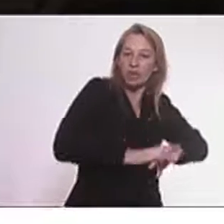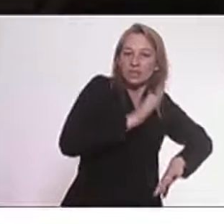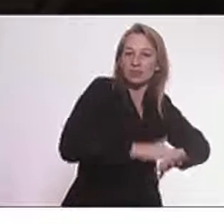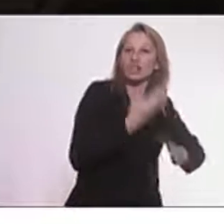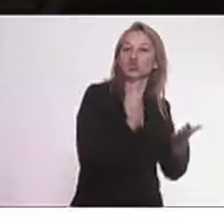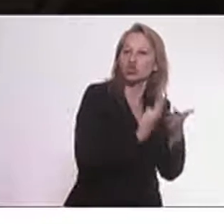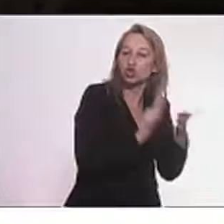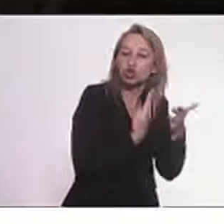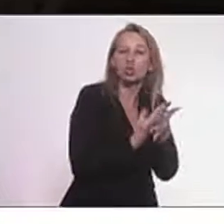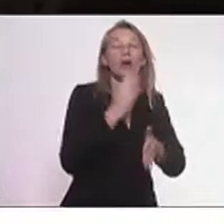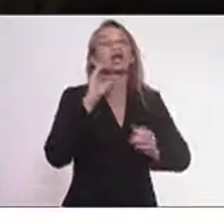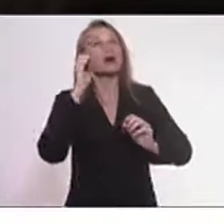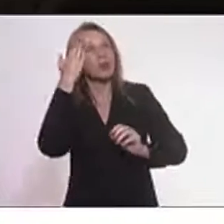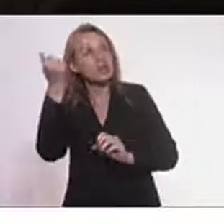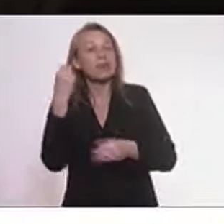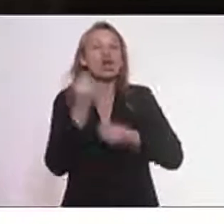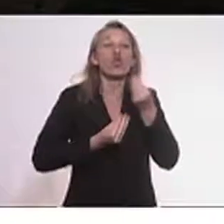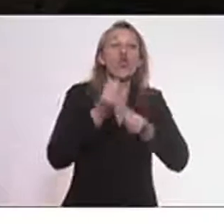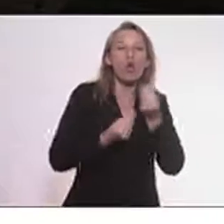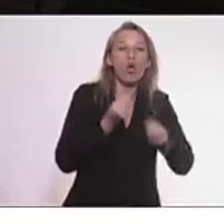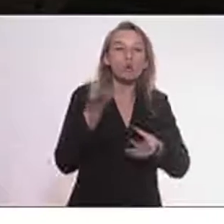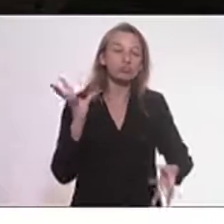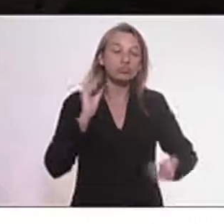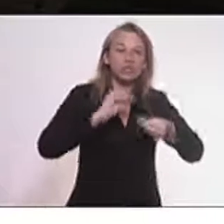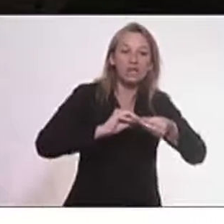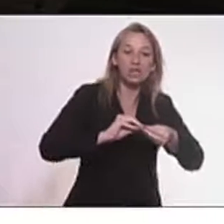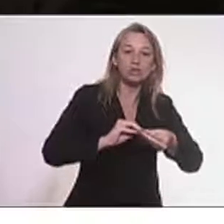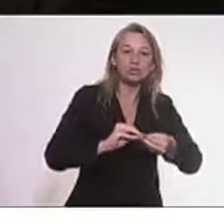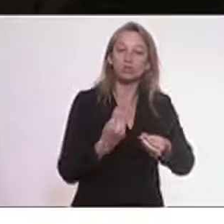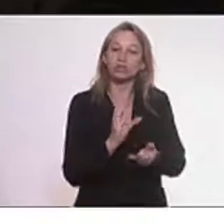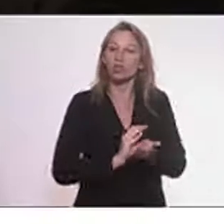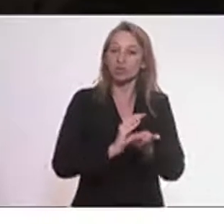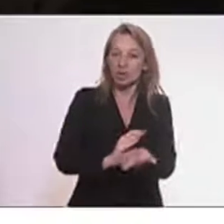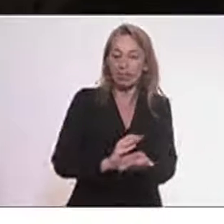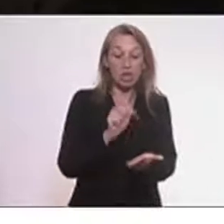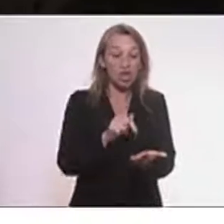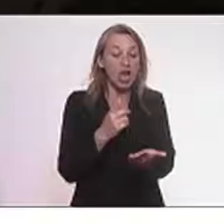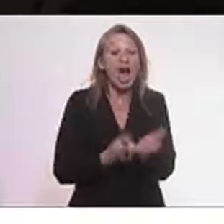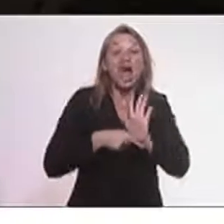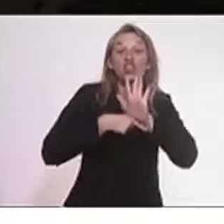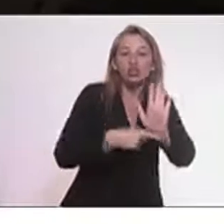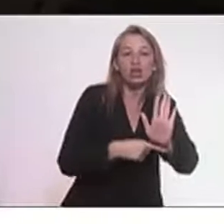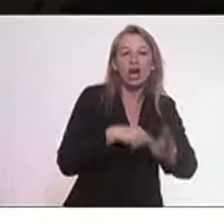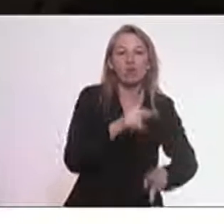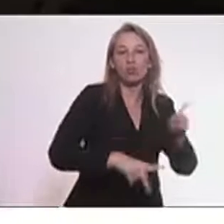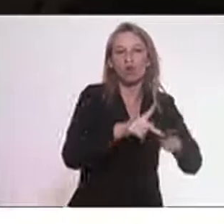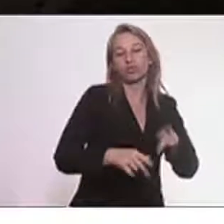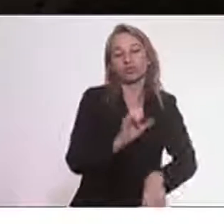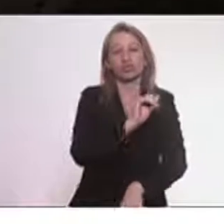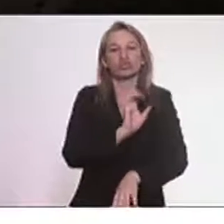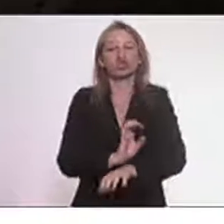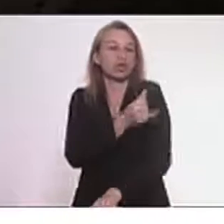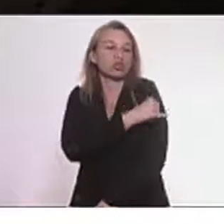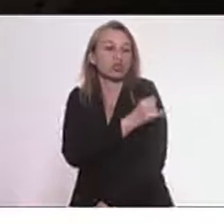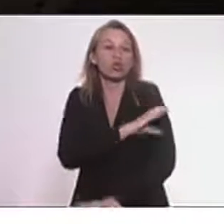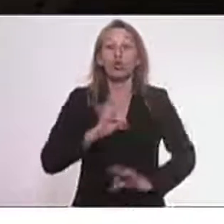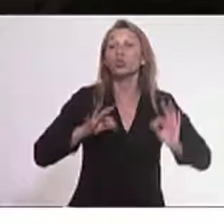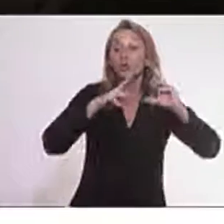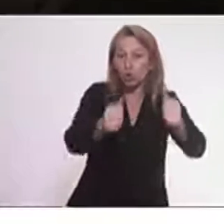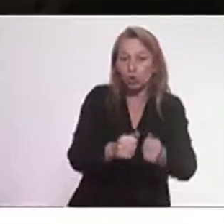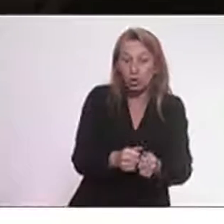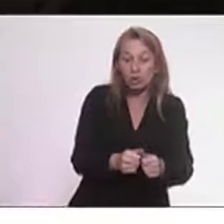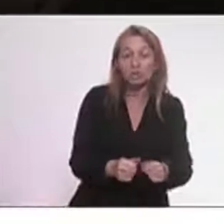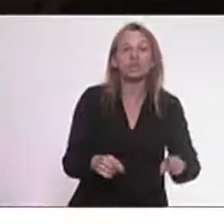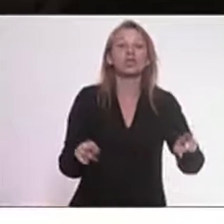para saber como posso, dentro do processo de confecção do orçamento, ajudar a população do Estado do Rio como um todo e